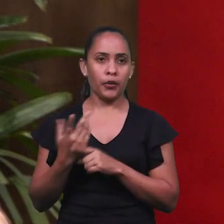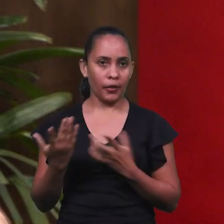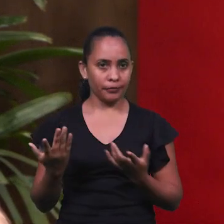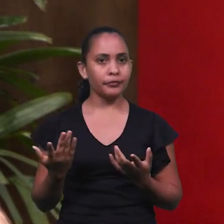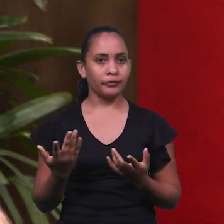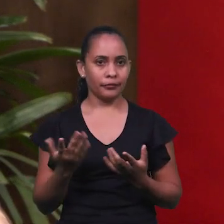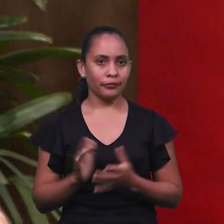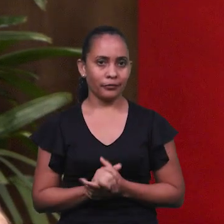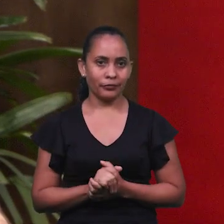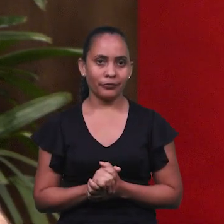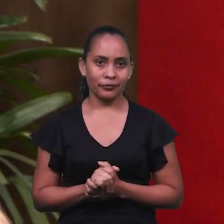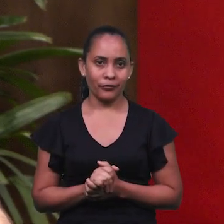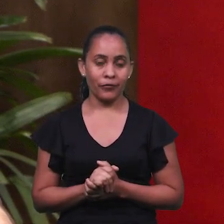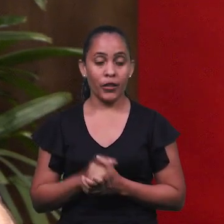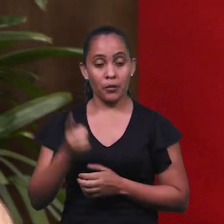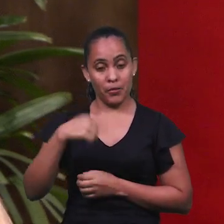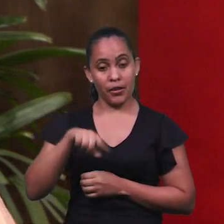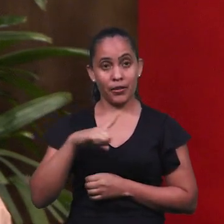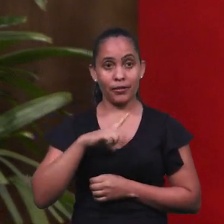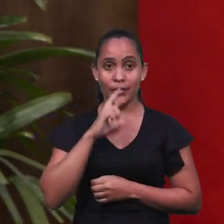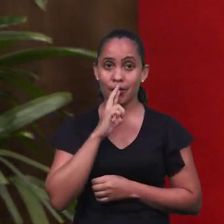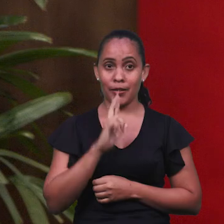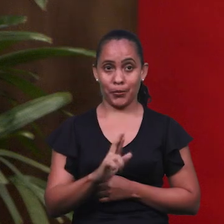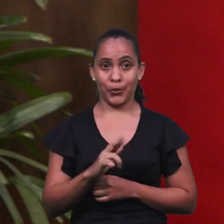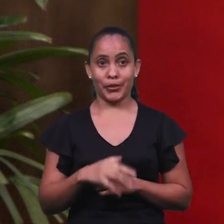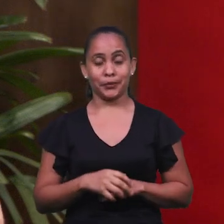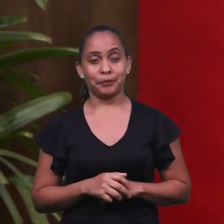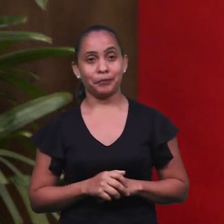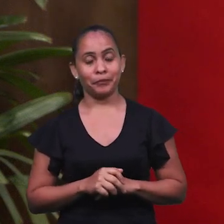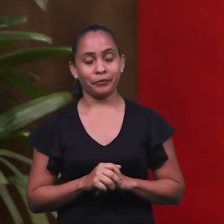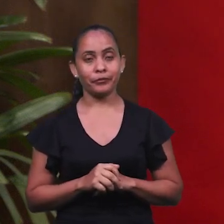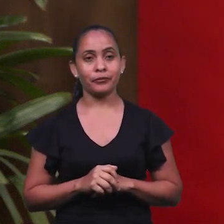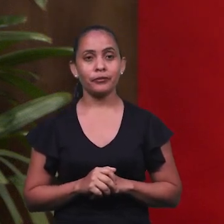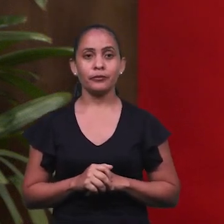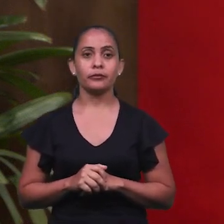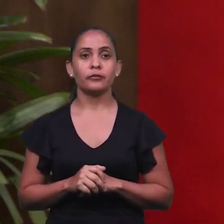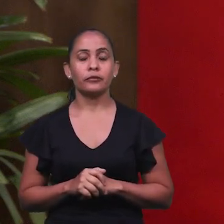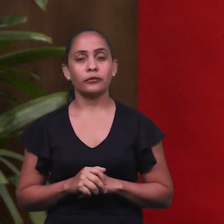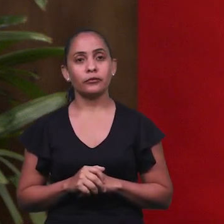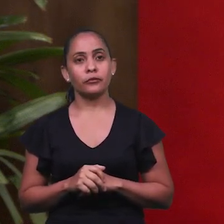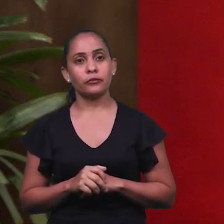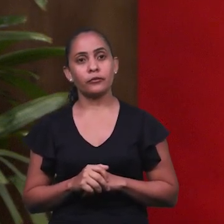corpo. Claro. Para que ele tenha essa resposta. E aí,